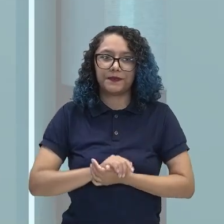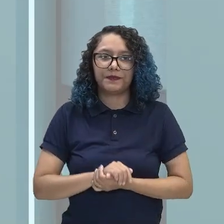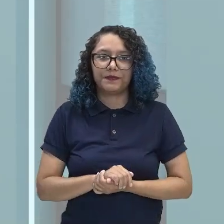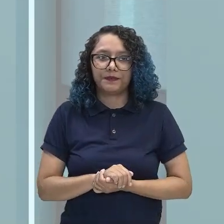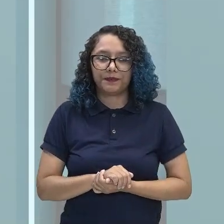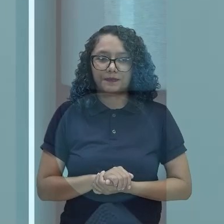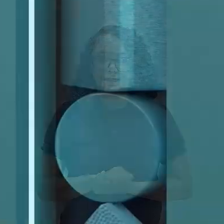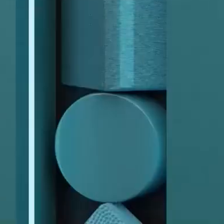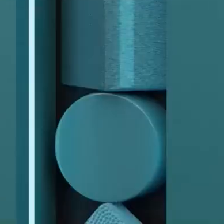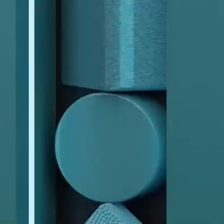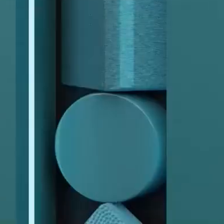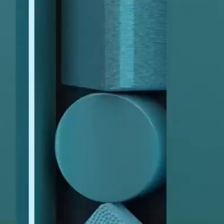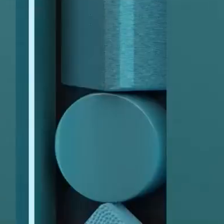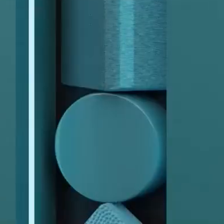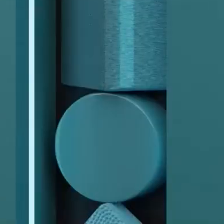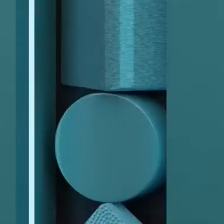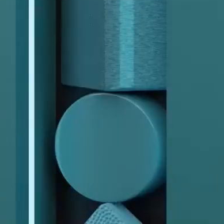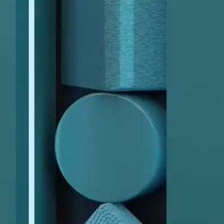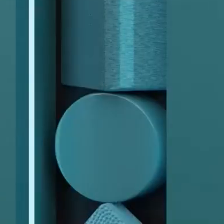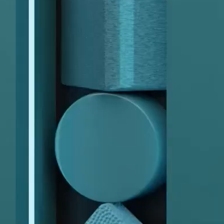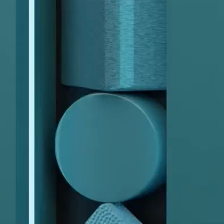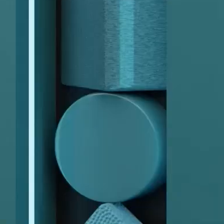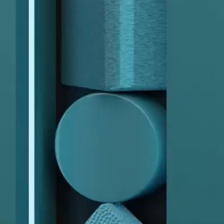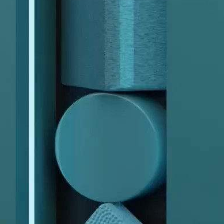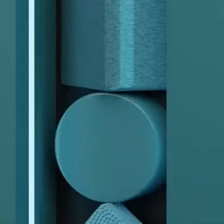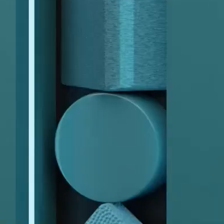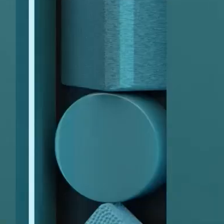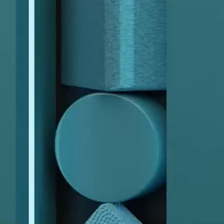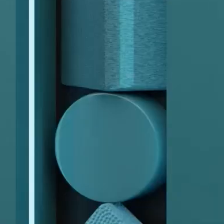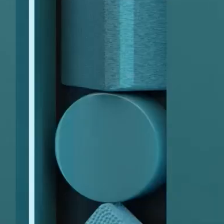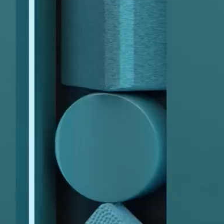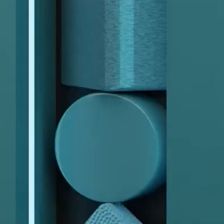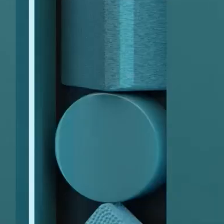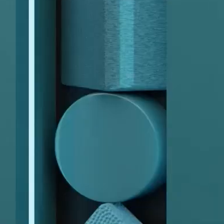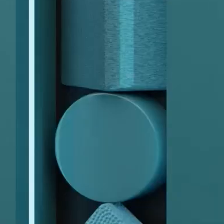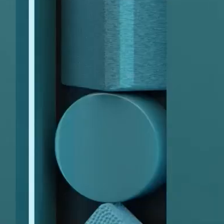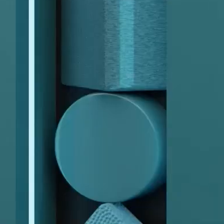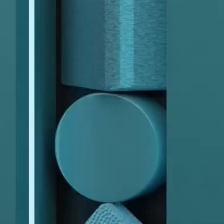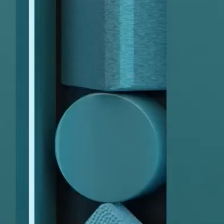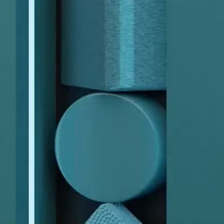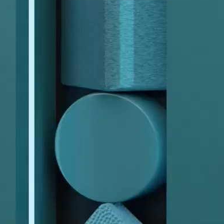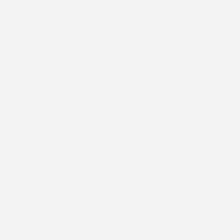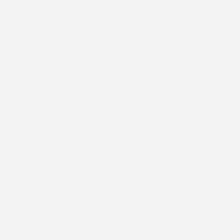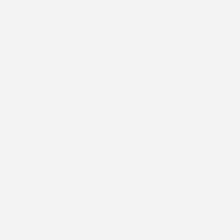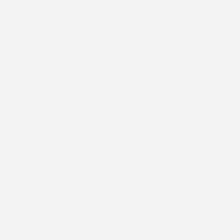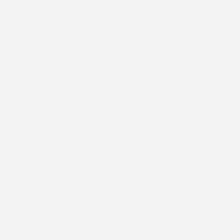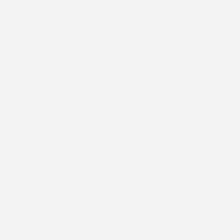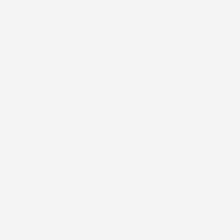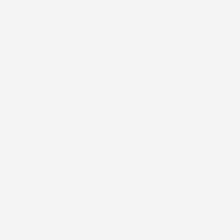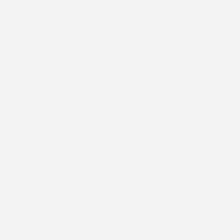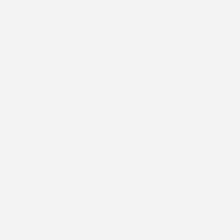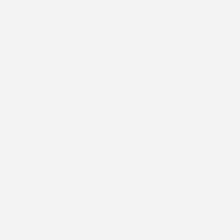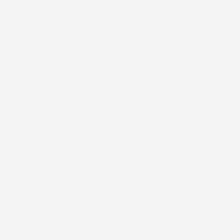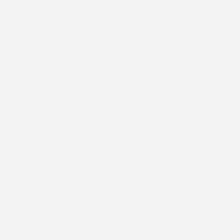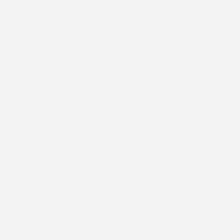esse efeito de sentido na construção do poema. E agora a gente vai ver